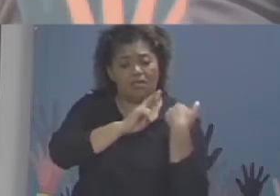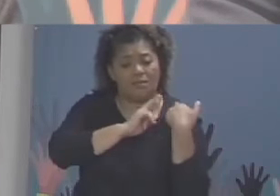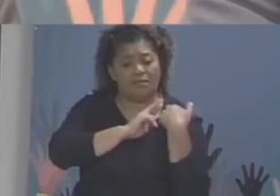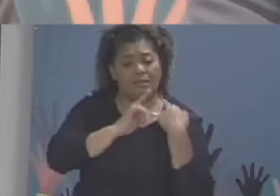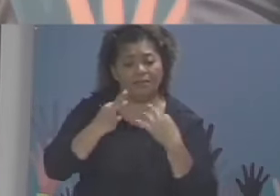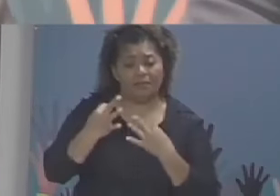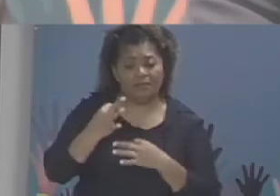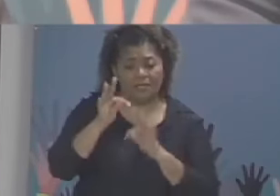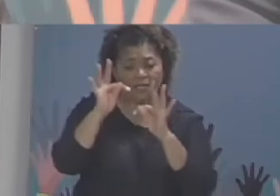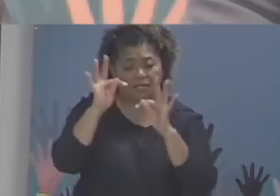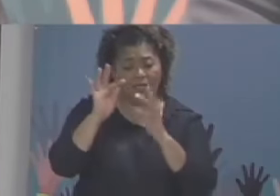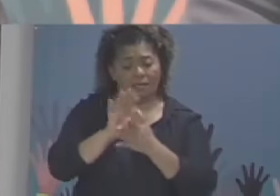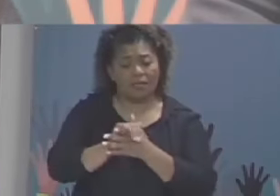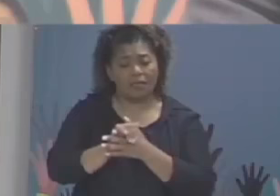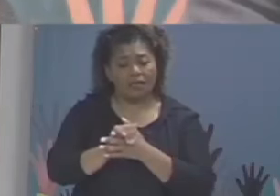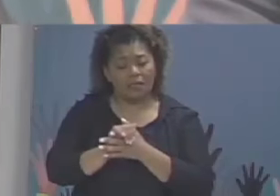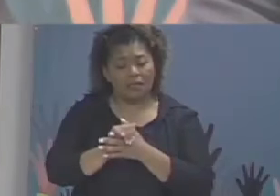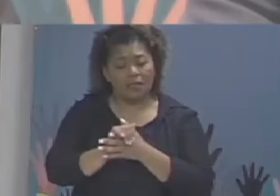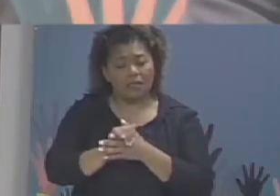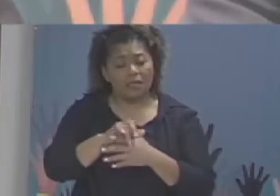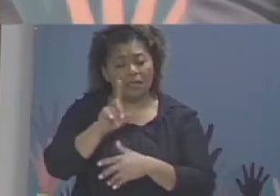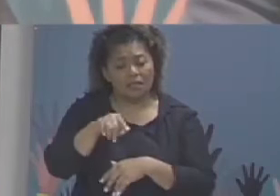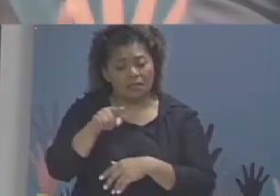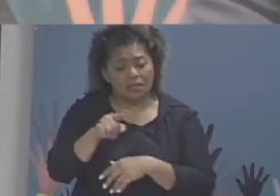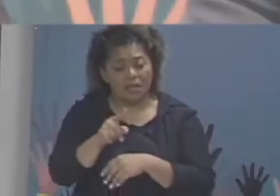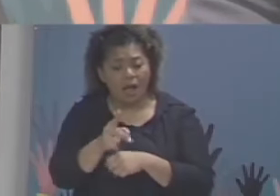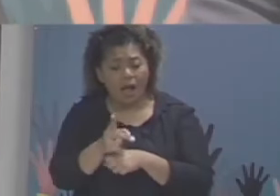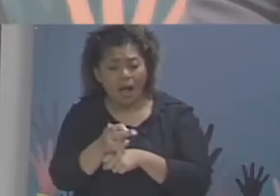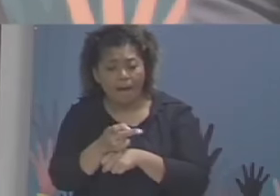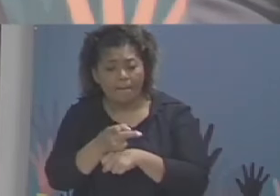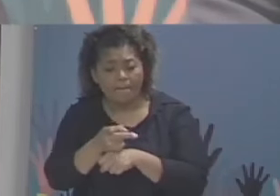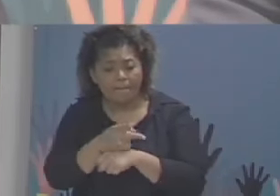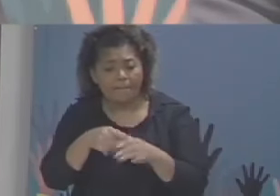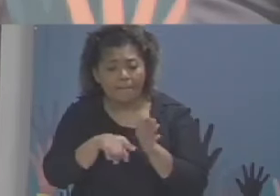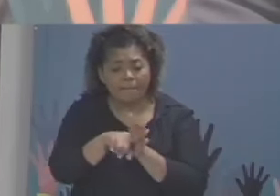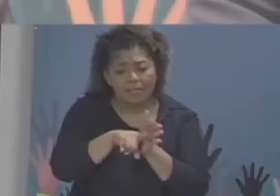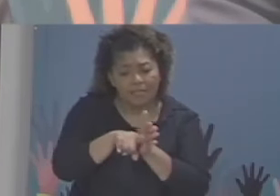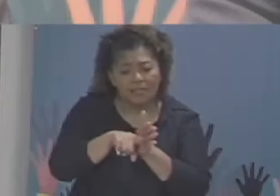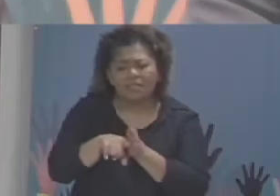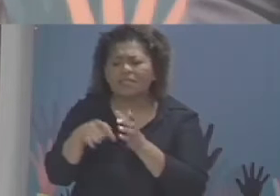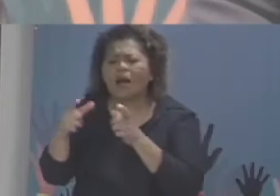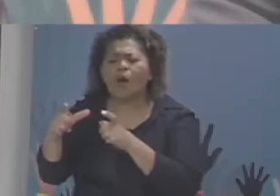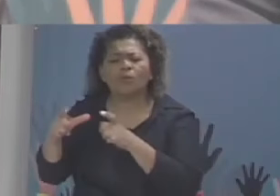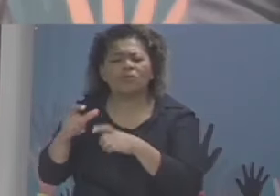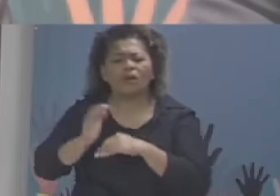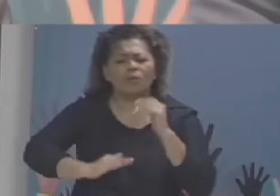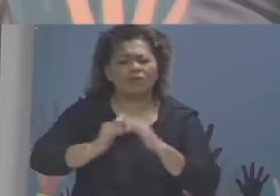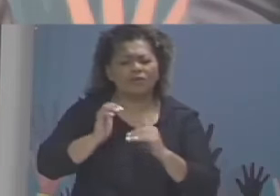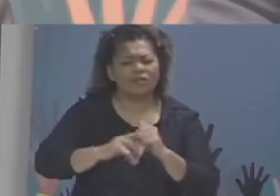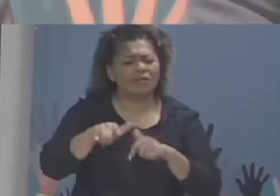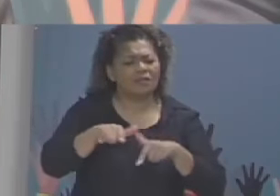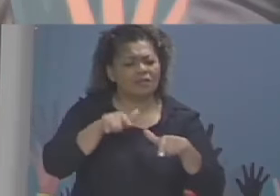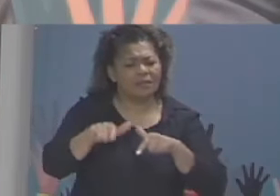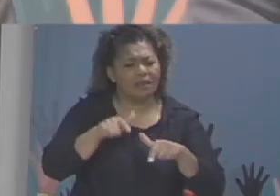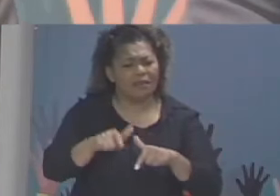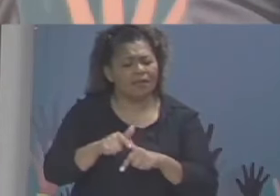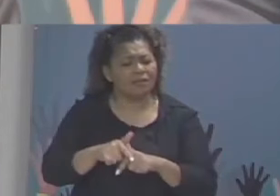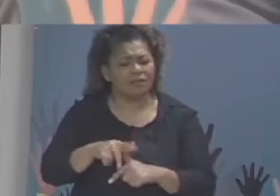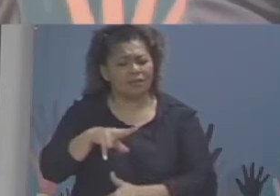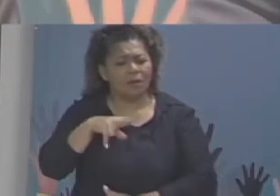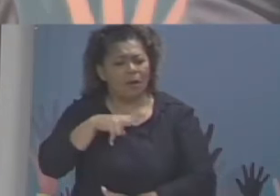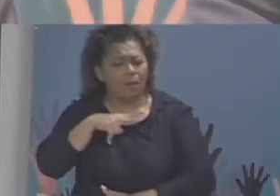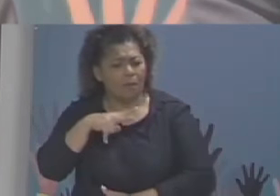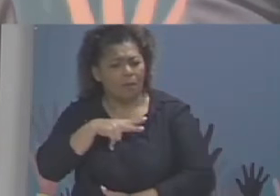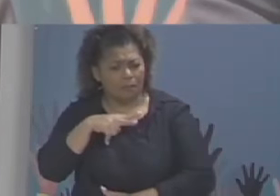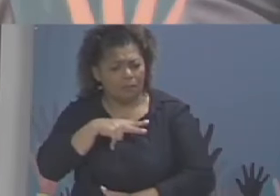A responsabilidade técnica, que seria o mapeamento de onde estão os profissionais atuando, tanto na política pública quanto na iniciativa privada,